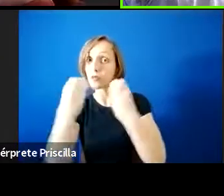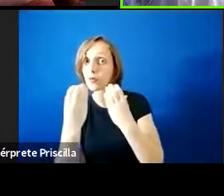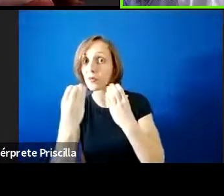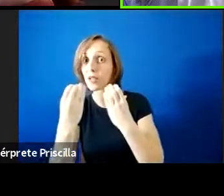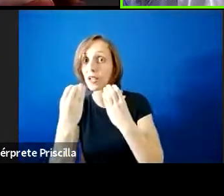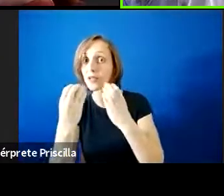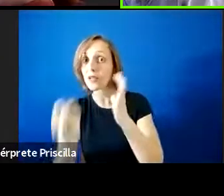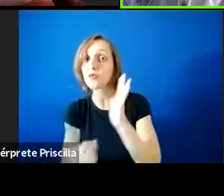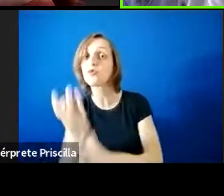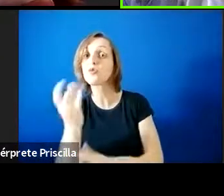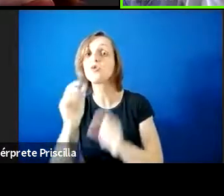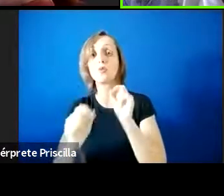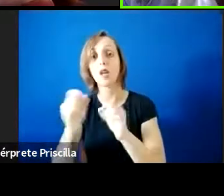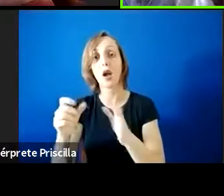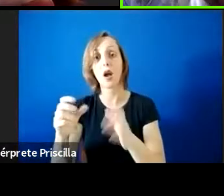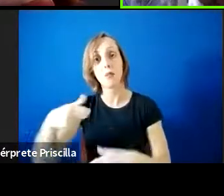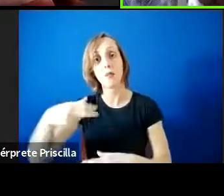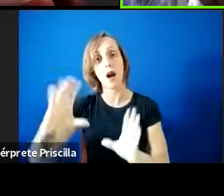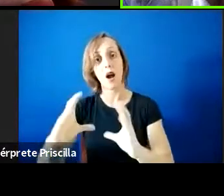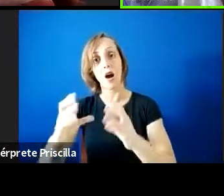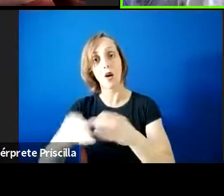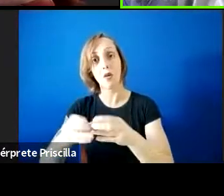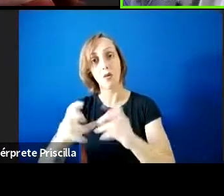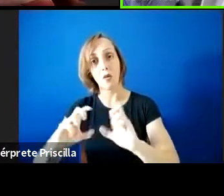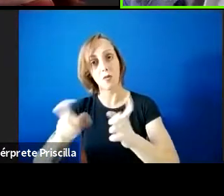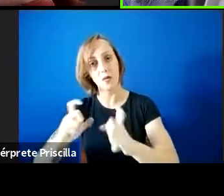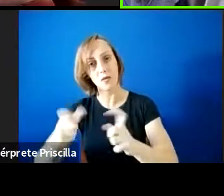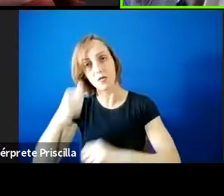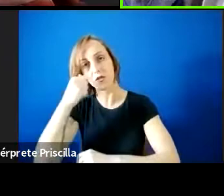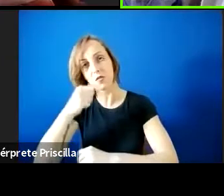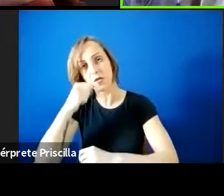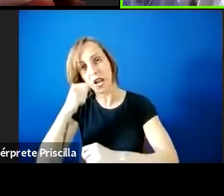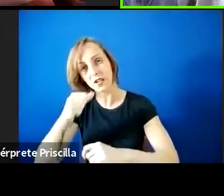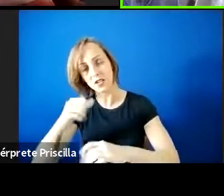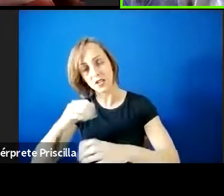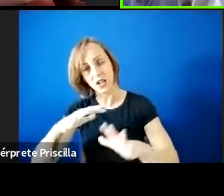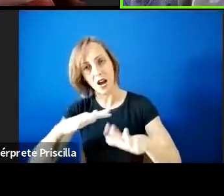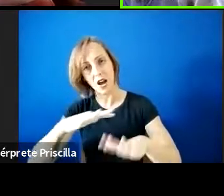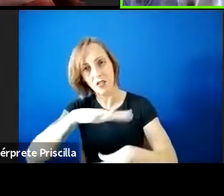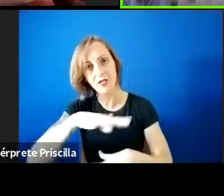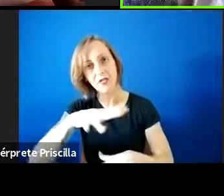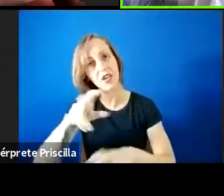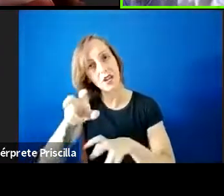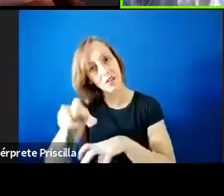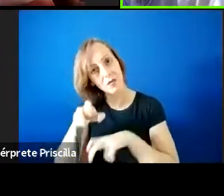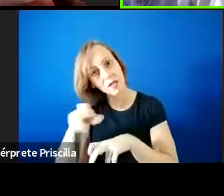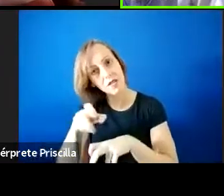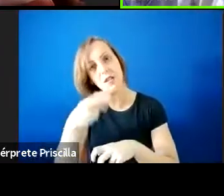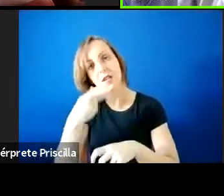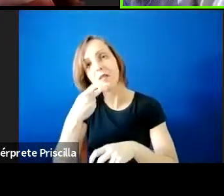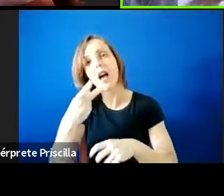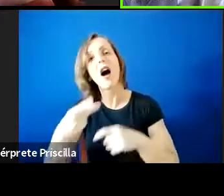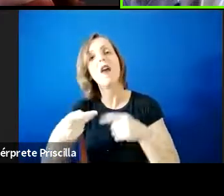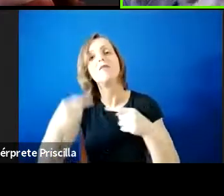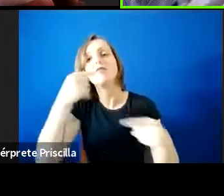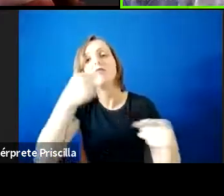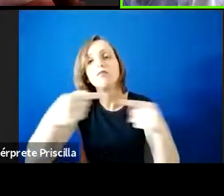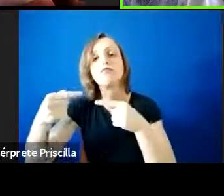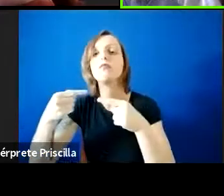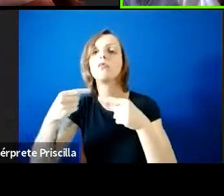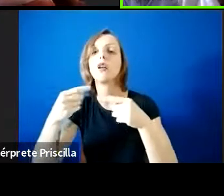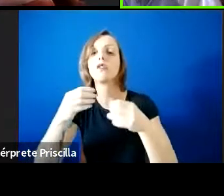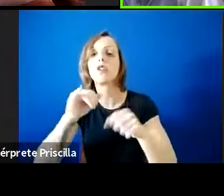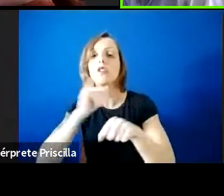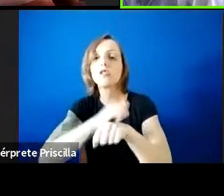de mulheres da Via Campesina para tratar exatamente da articulação das